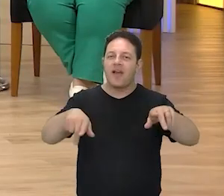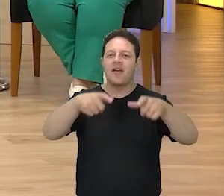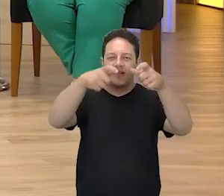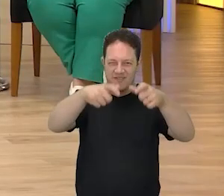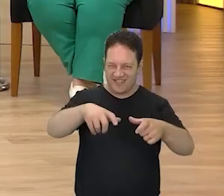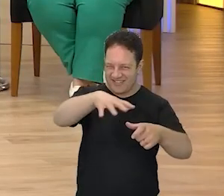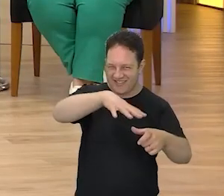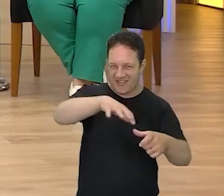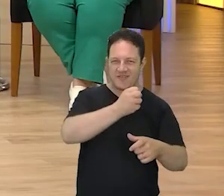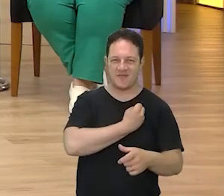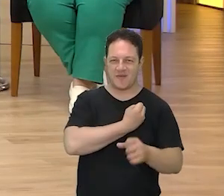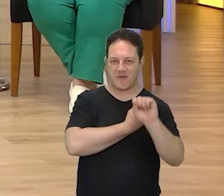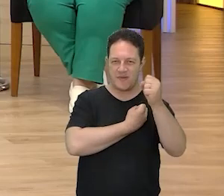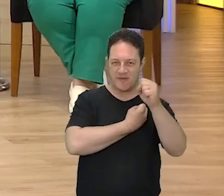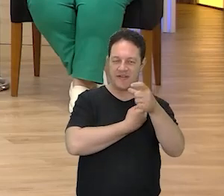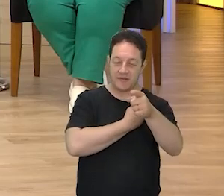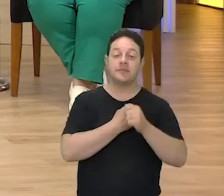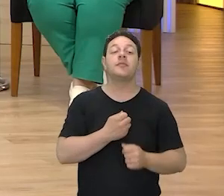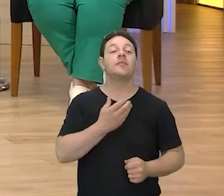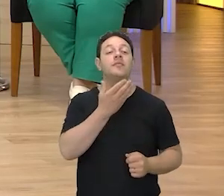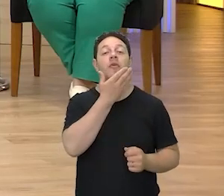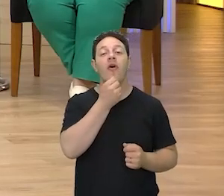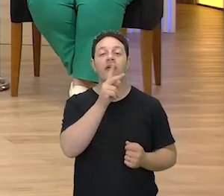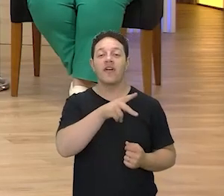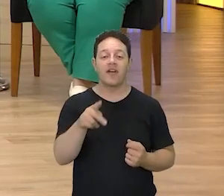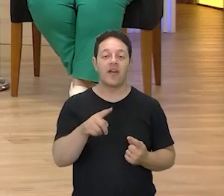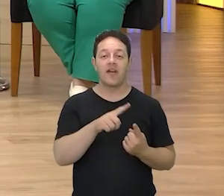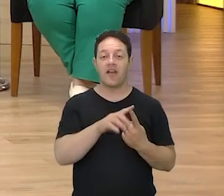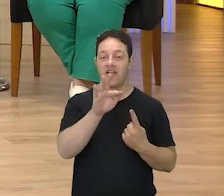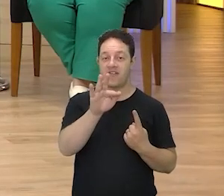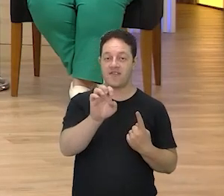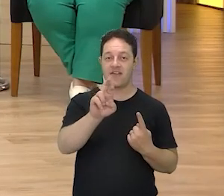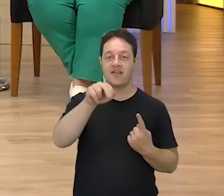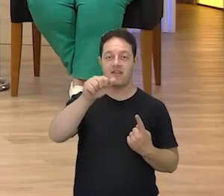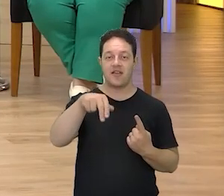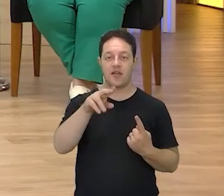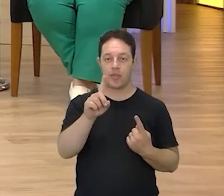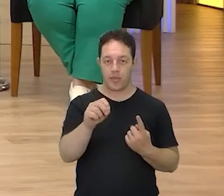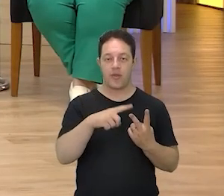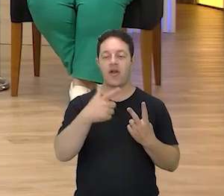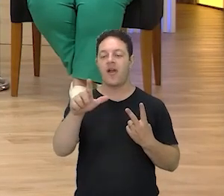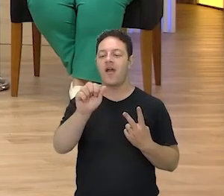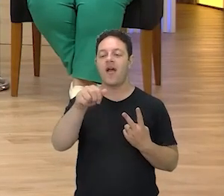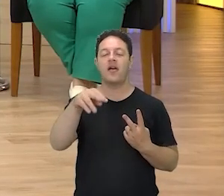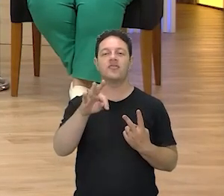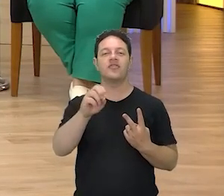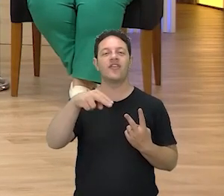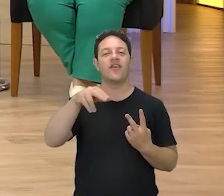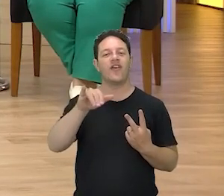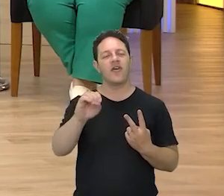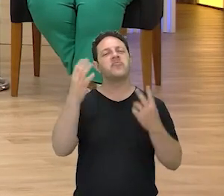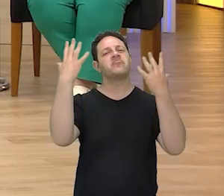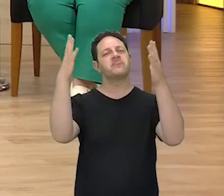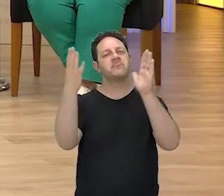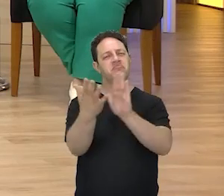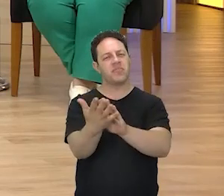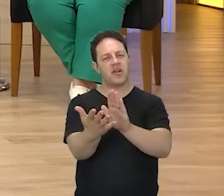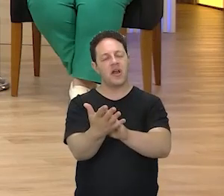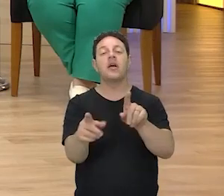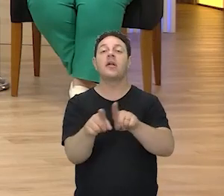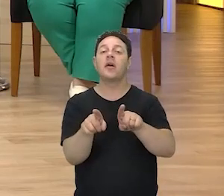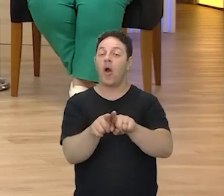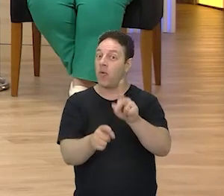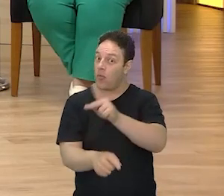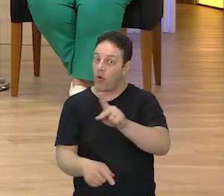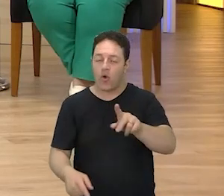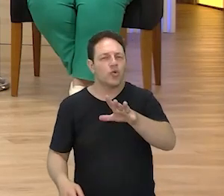né? Professor Fernando e professor Antônio, parabéns, e todos os professores aí, né, que aceitam esse